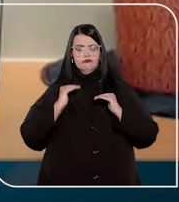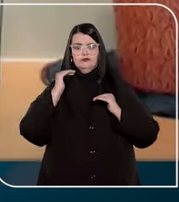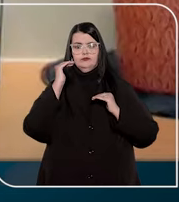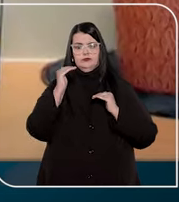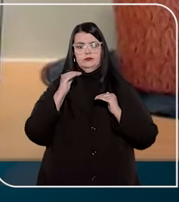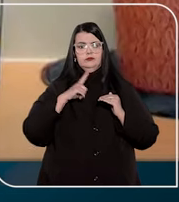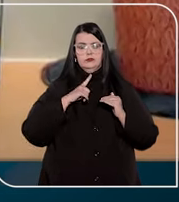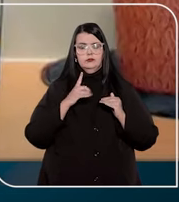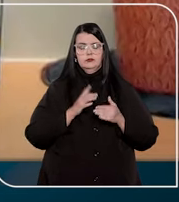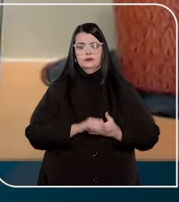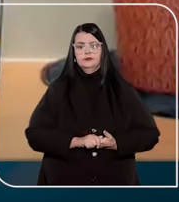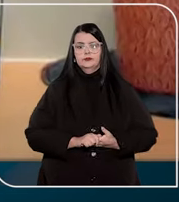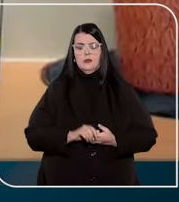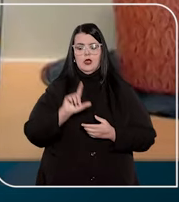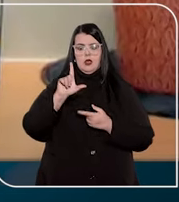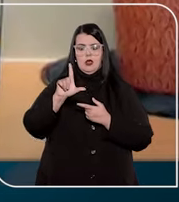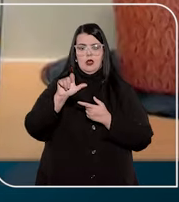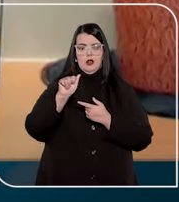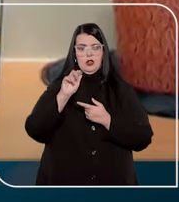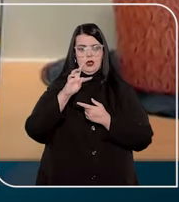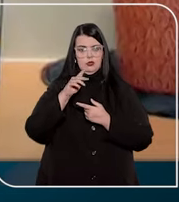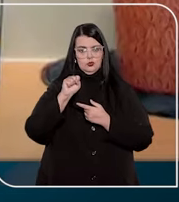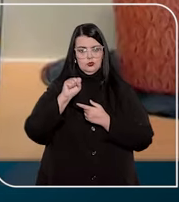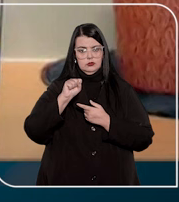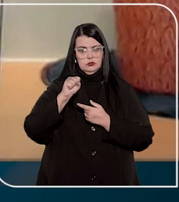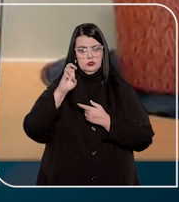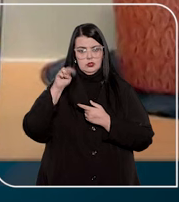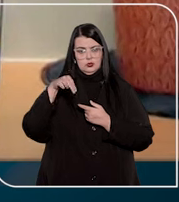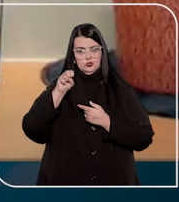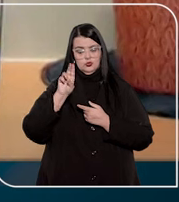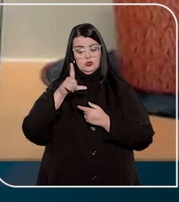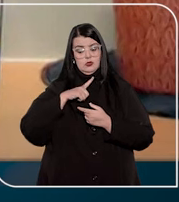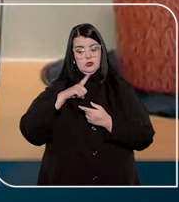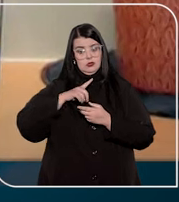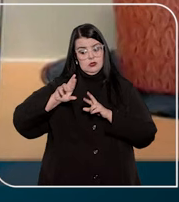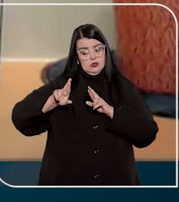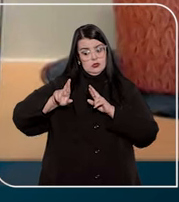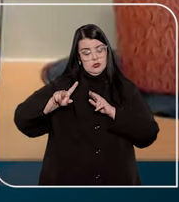extraordinários, lato sensu, recursos diferenciados, que possuem